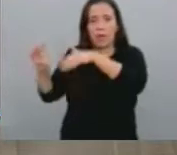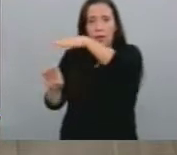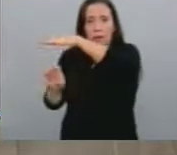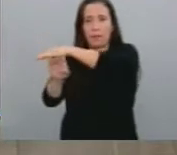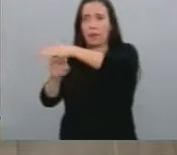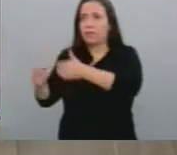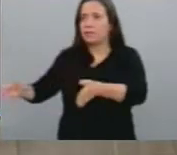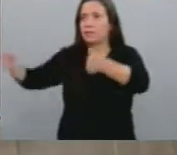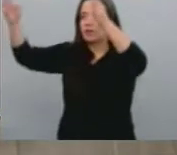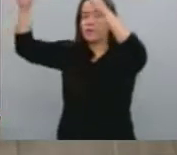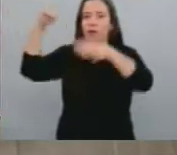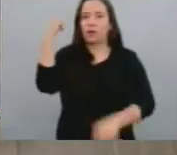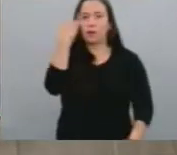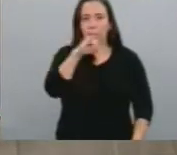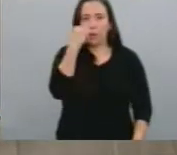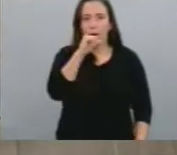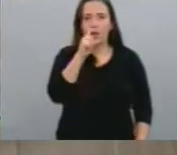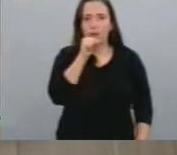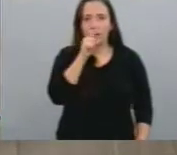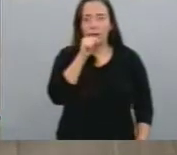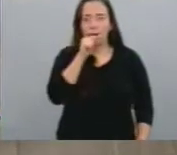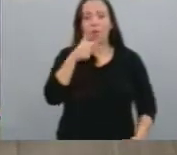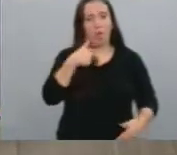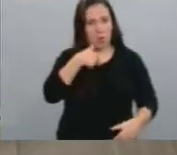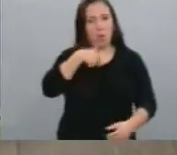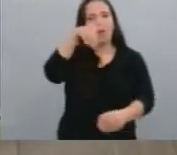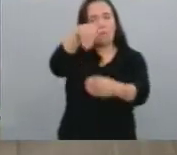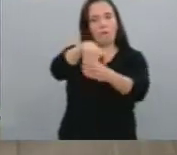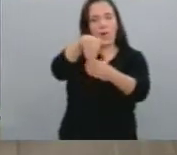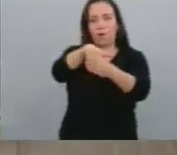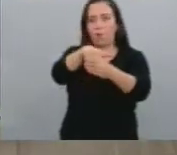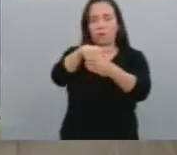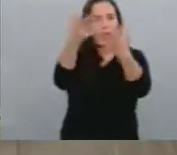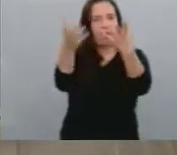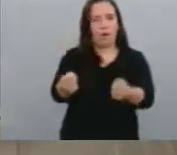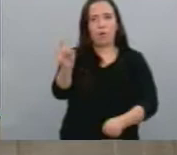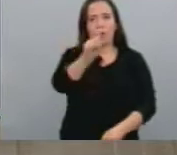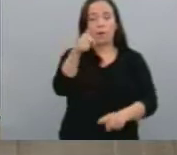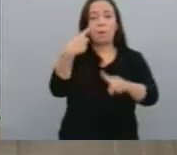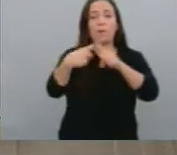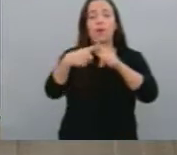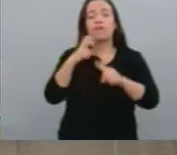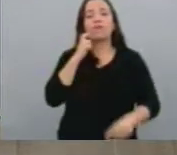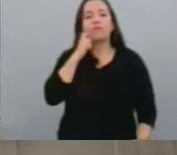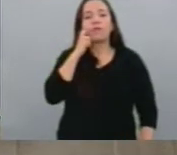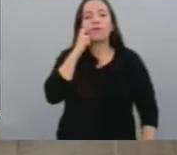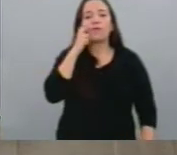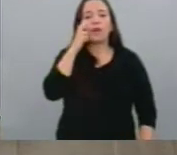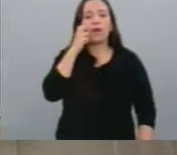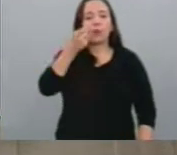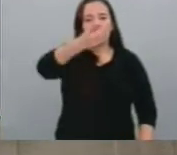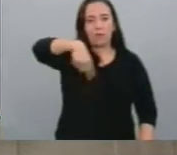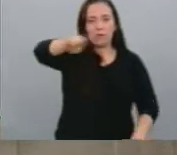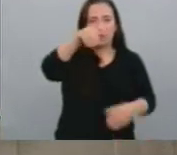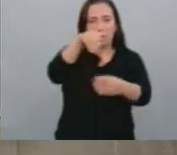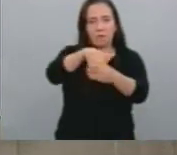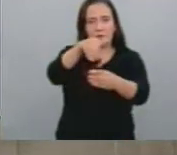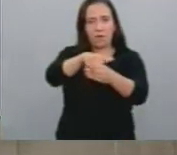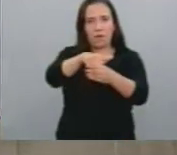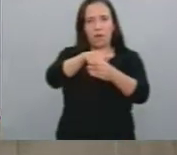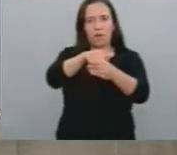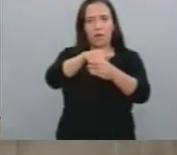vai ter isenção do ICMS, vou votar contra. Eu acho isso uma vergonha. Vocês estão votando contra